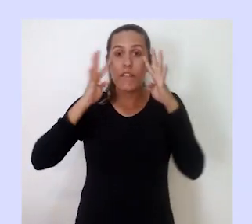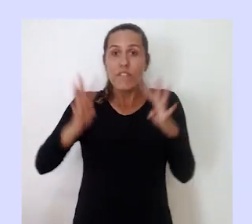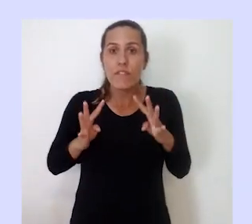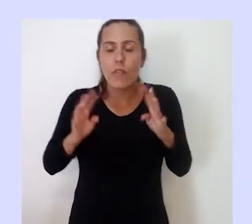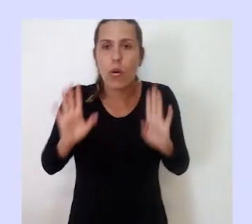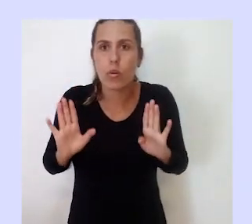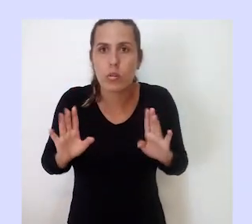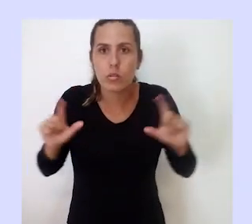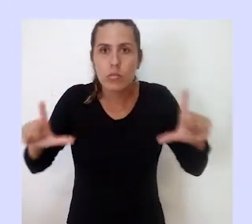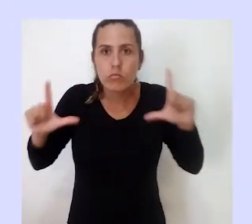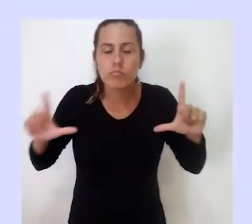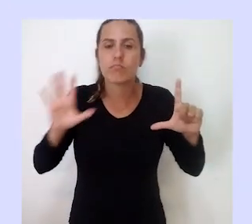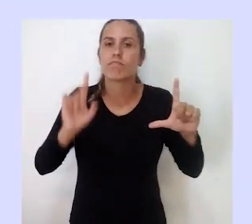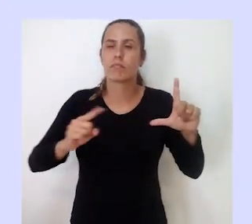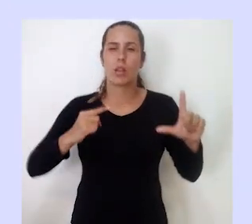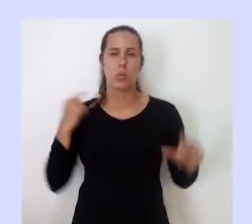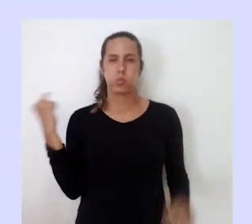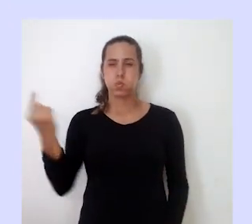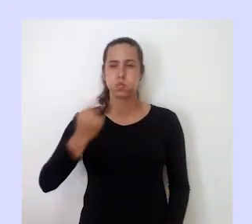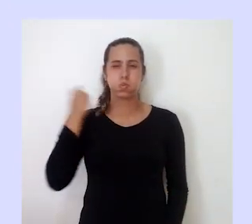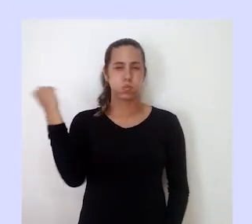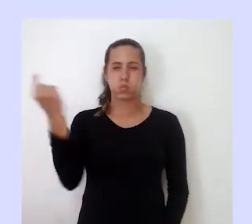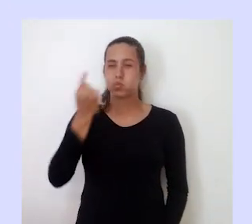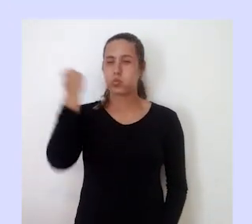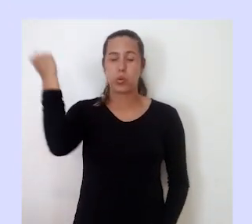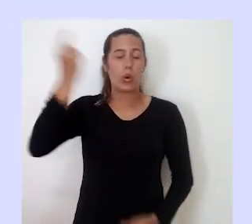O furacão sempre